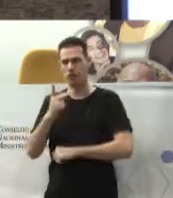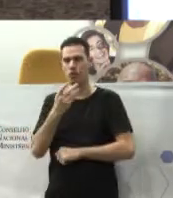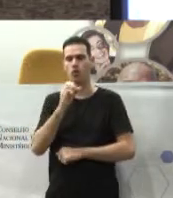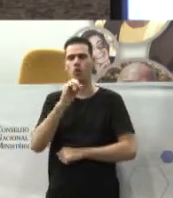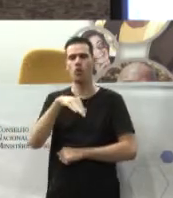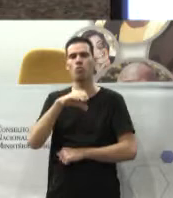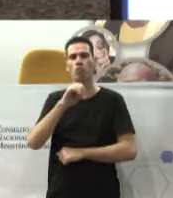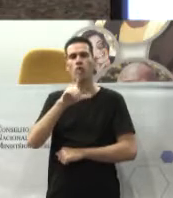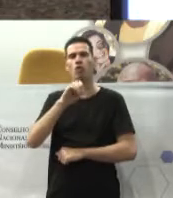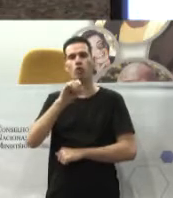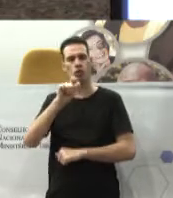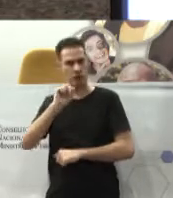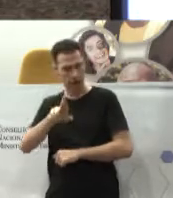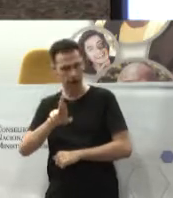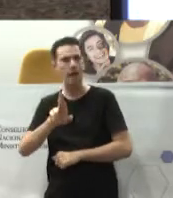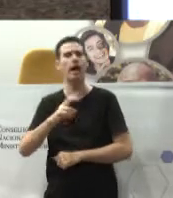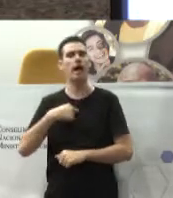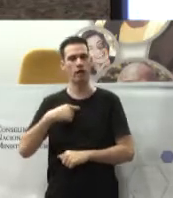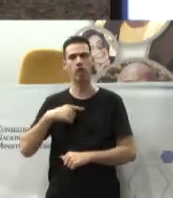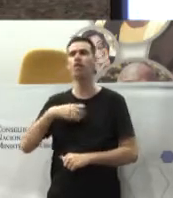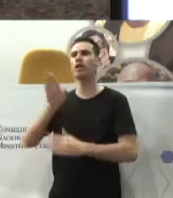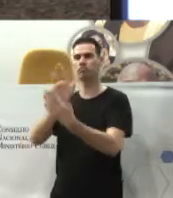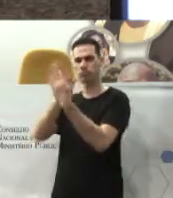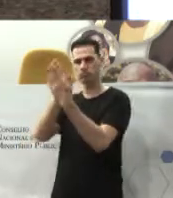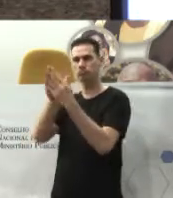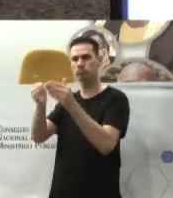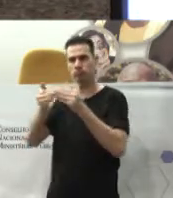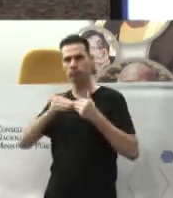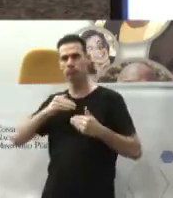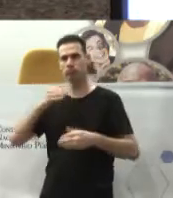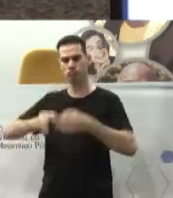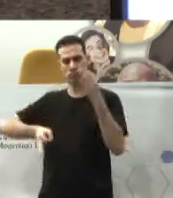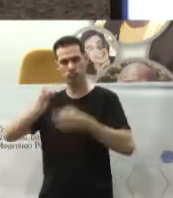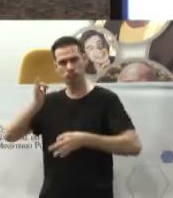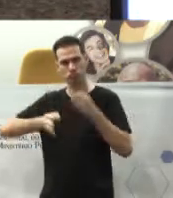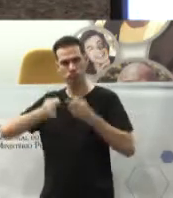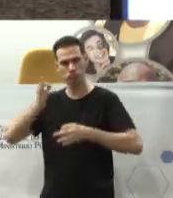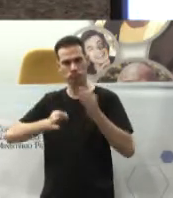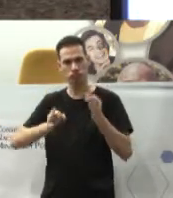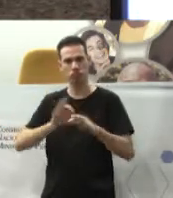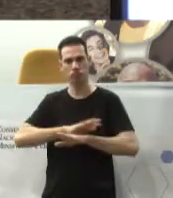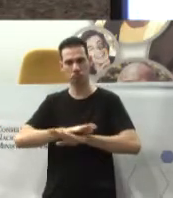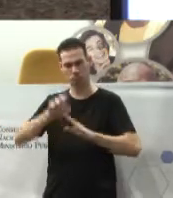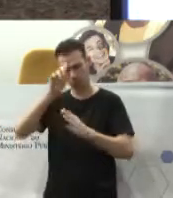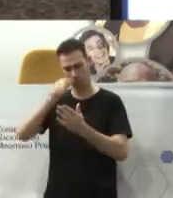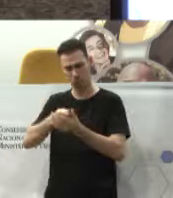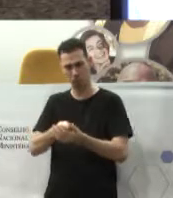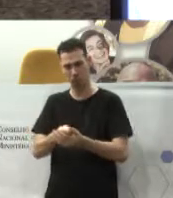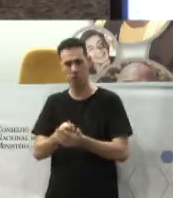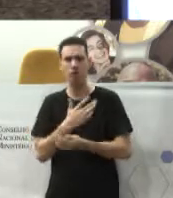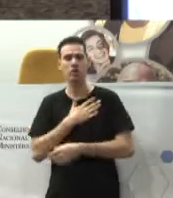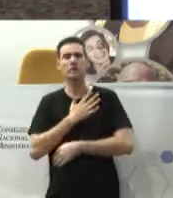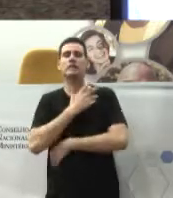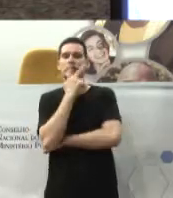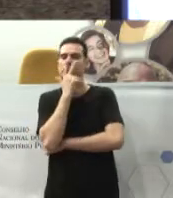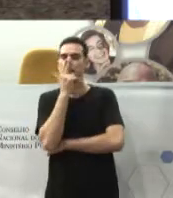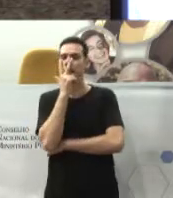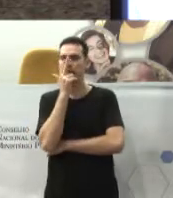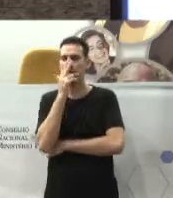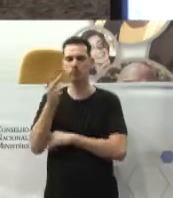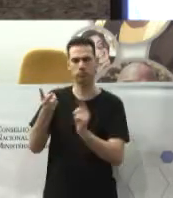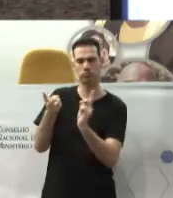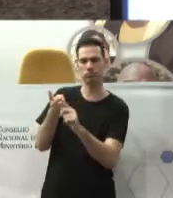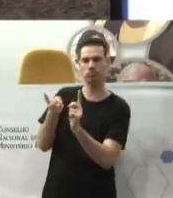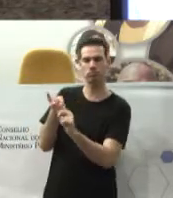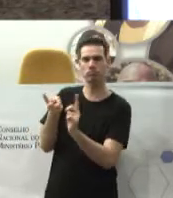esse novo acordo também perante o Poder Judiciário para evitar a discussão com os colegitimados. Então, me parece que essa